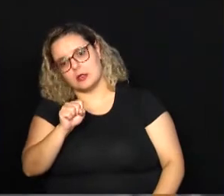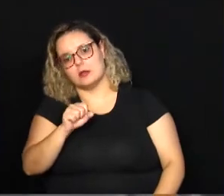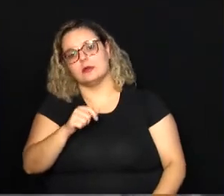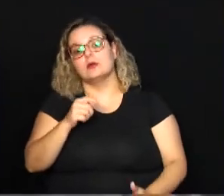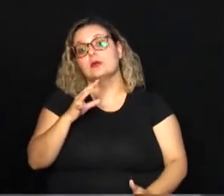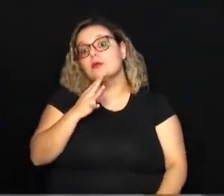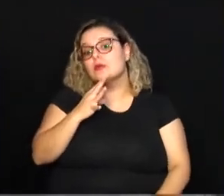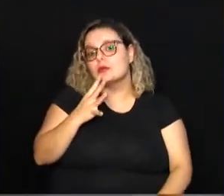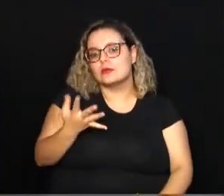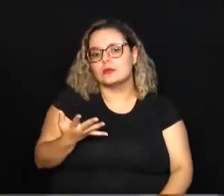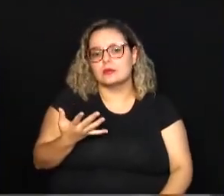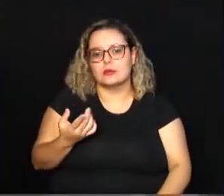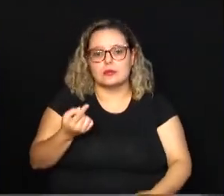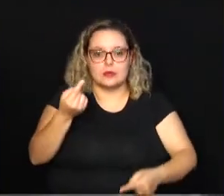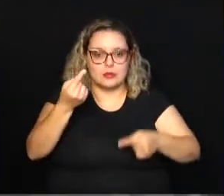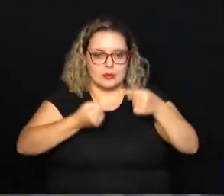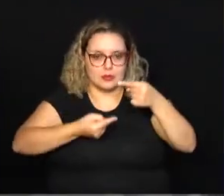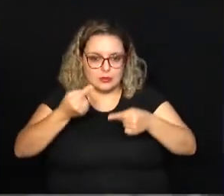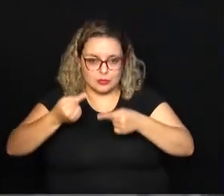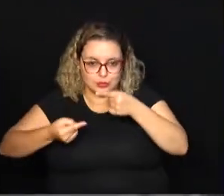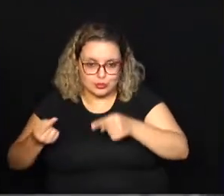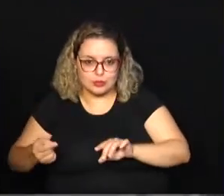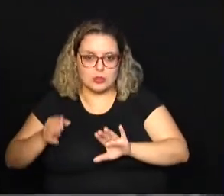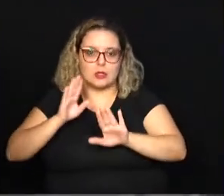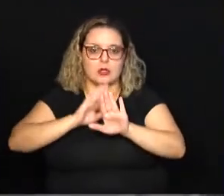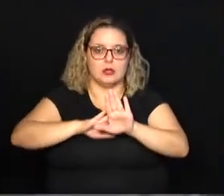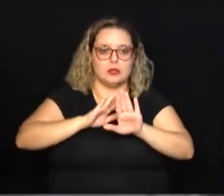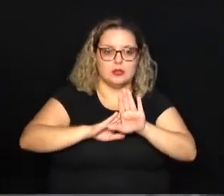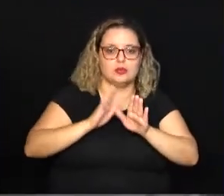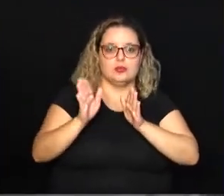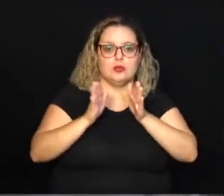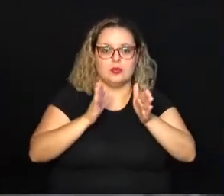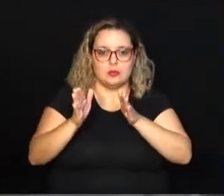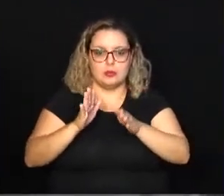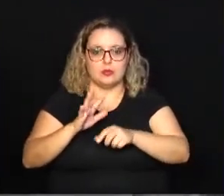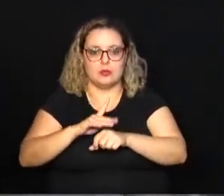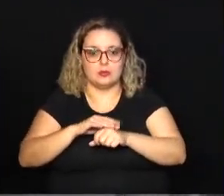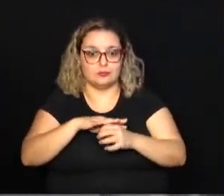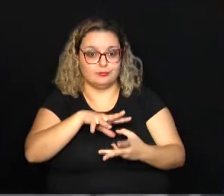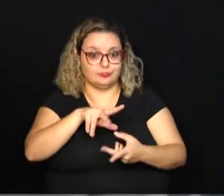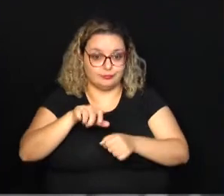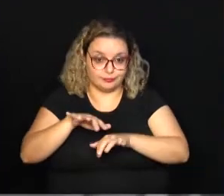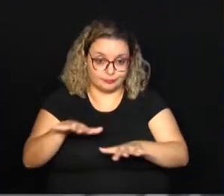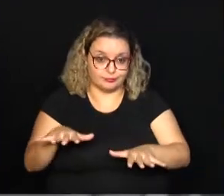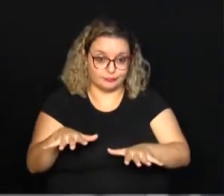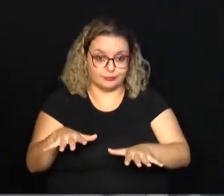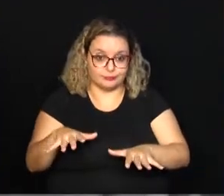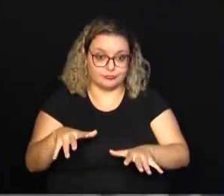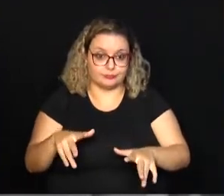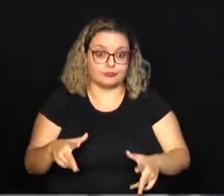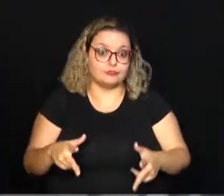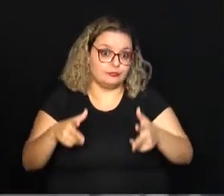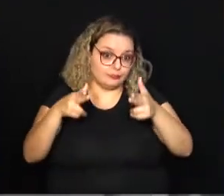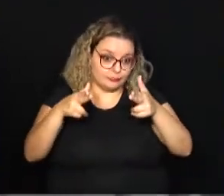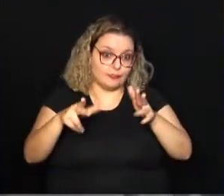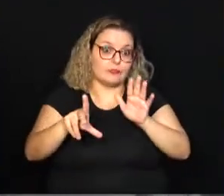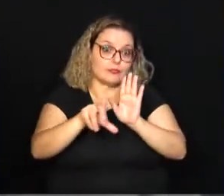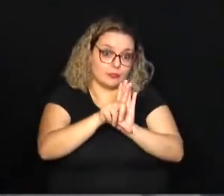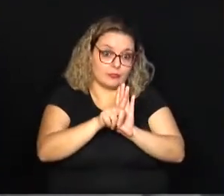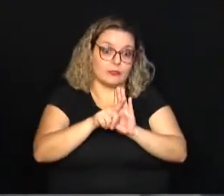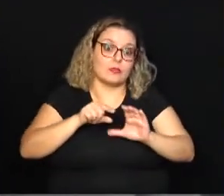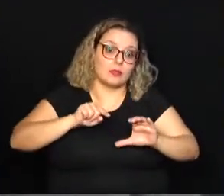mas discutir, a gente atuar sobre isso numa pandemia com restrições legais, e vamos no